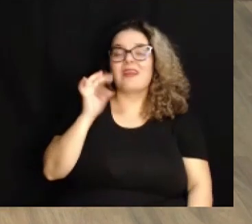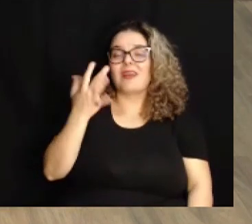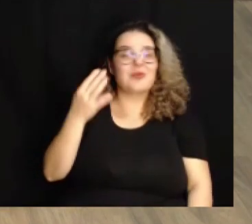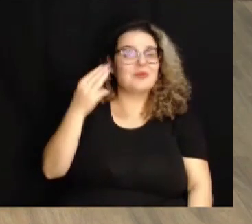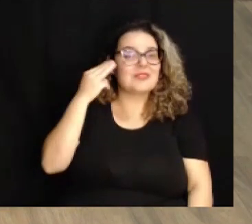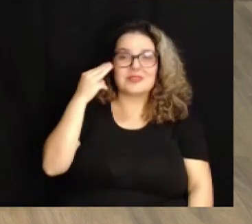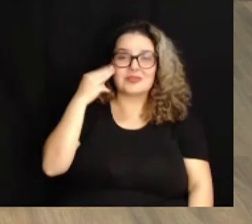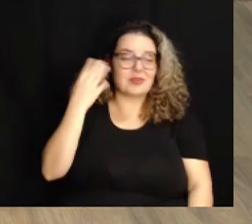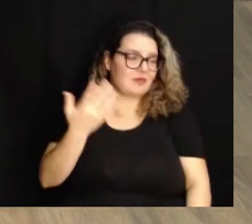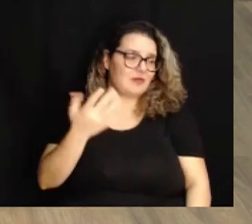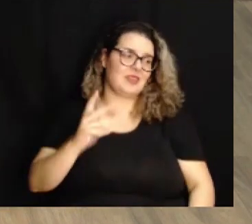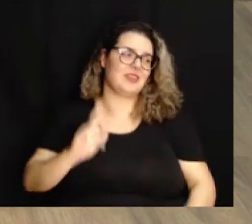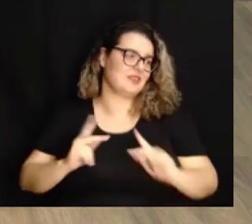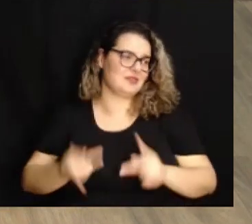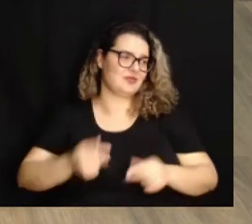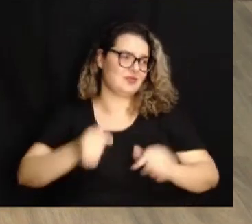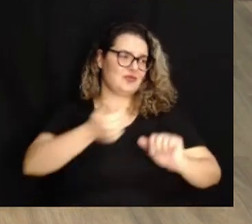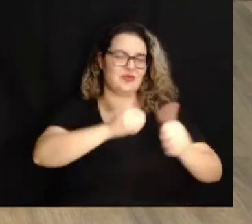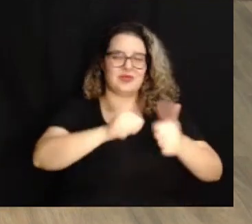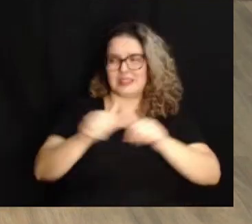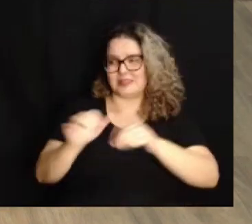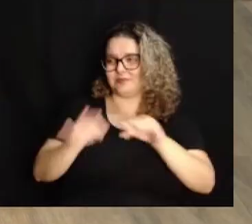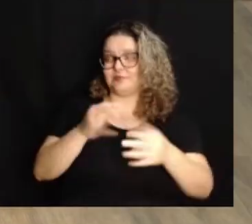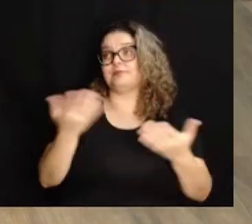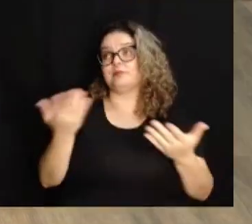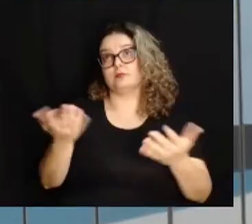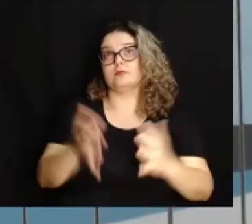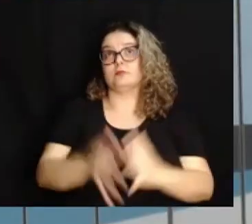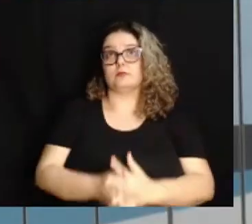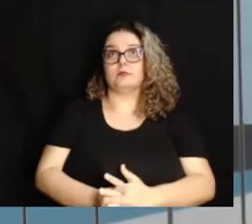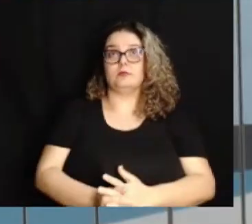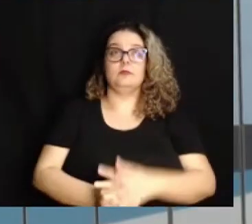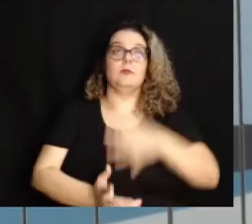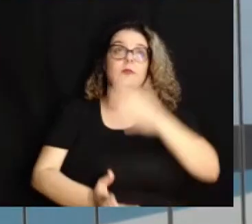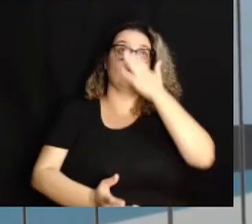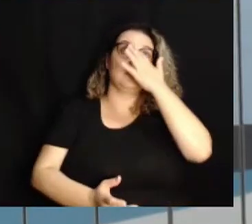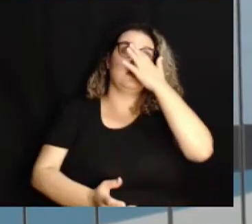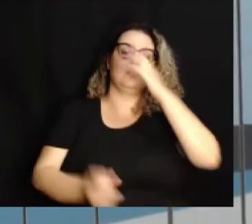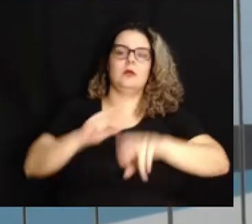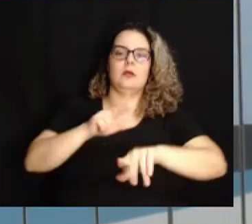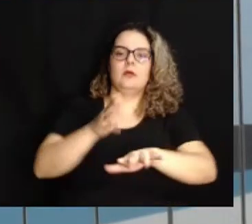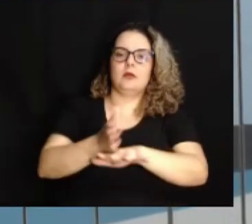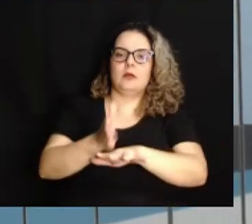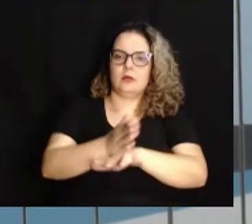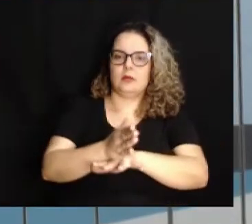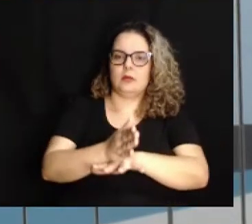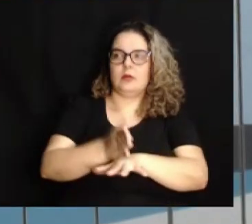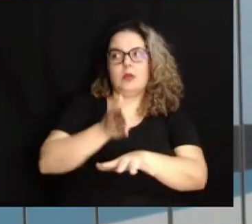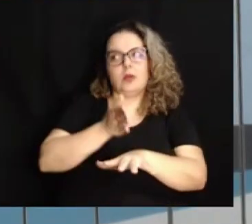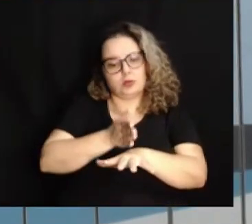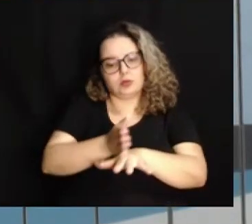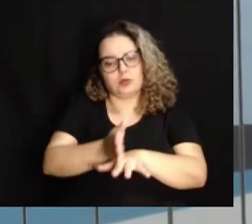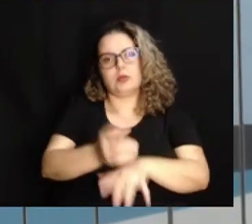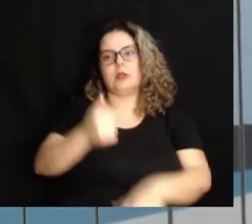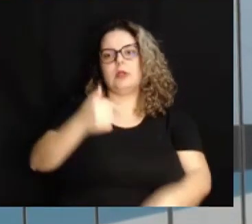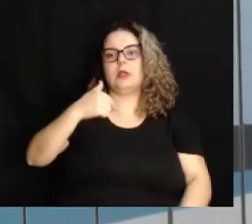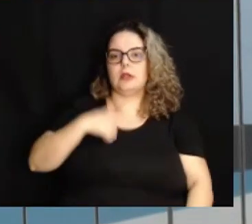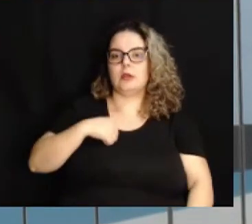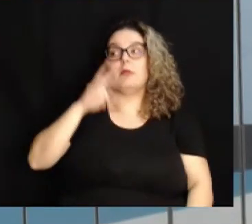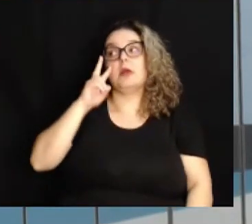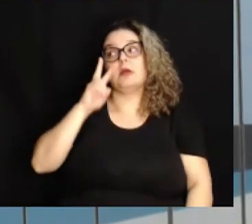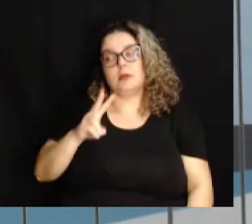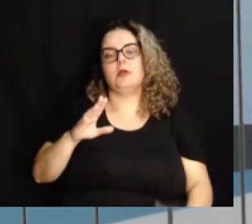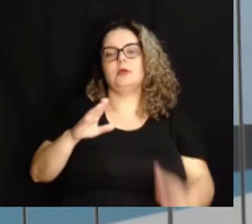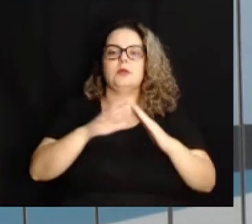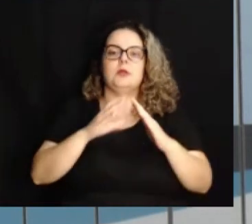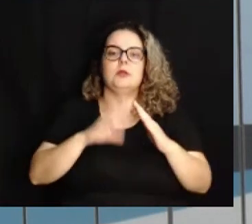a julgamento, Vitor? Assim, teria vários caminhos, eu vou escolher um que é o que eu mais pego na clínica, que eu mais vejo, que é